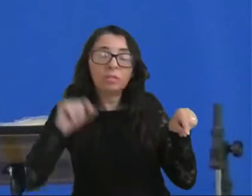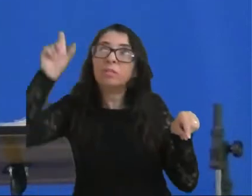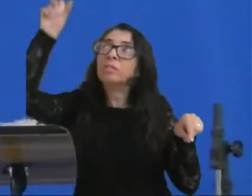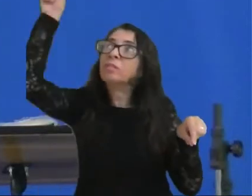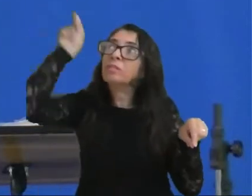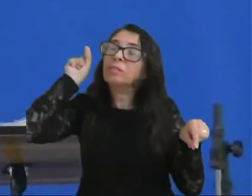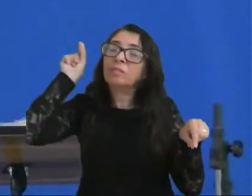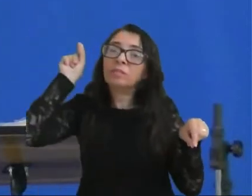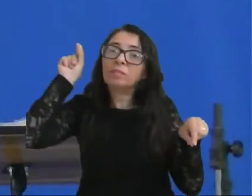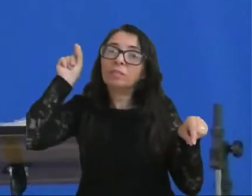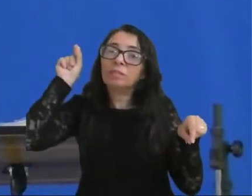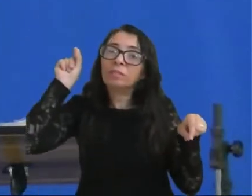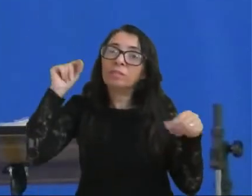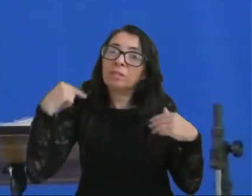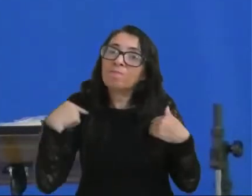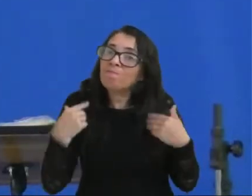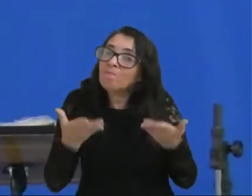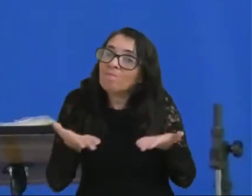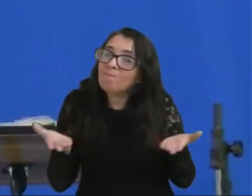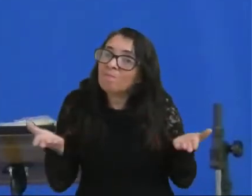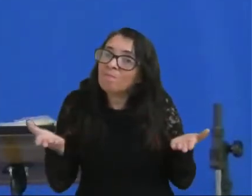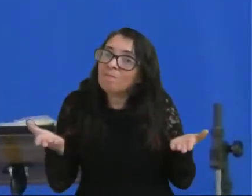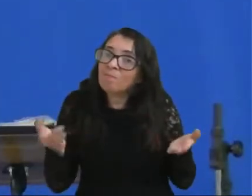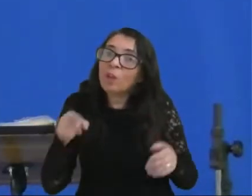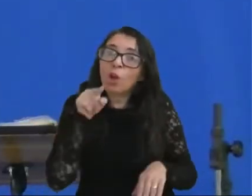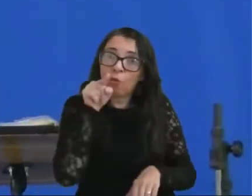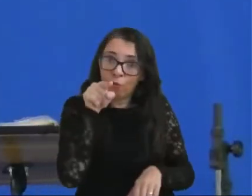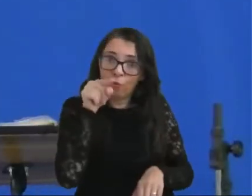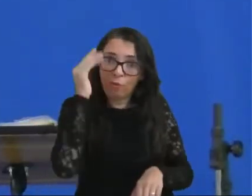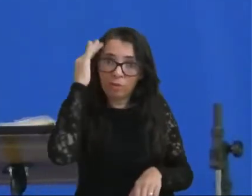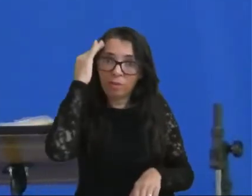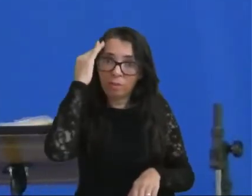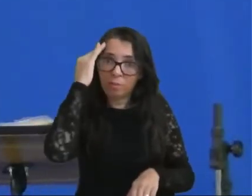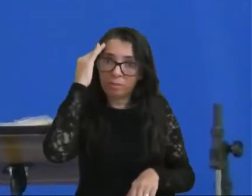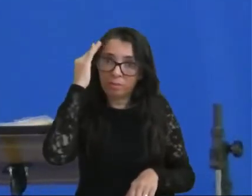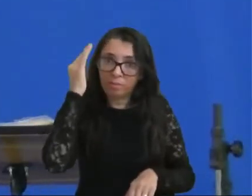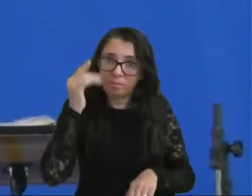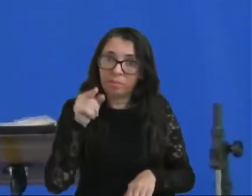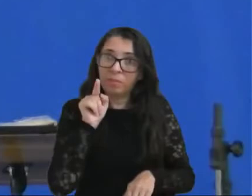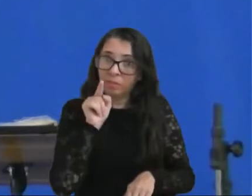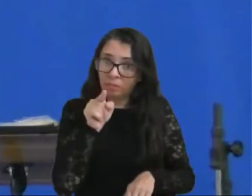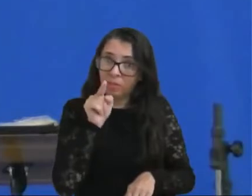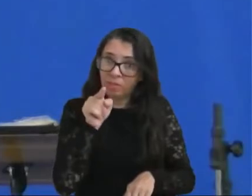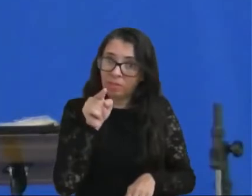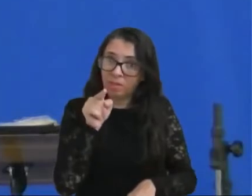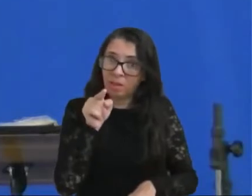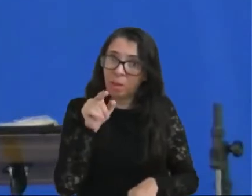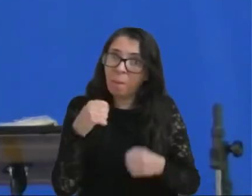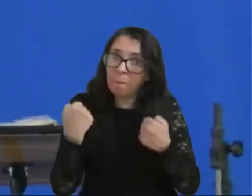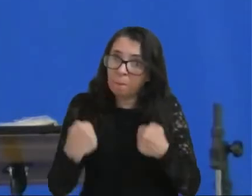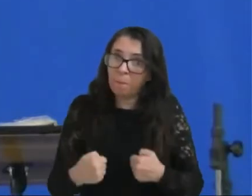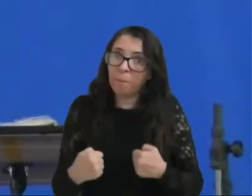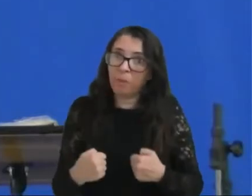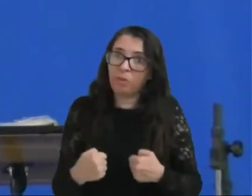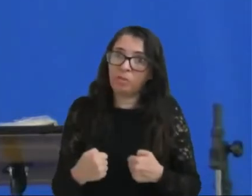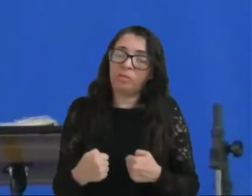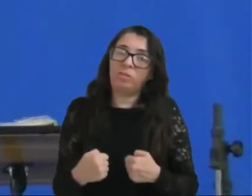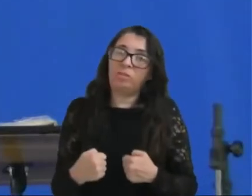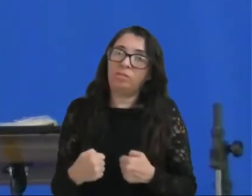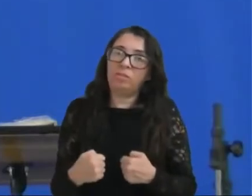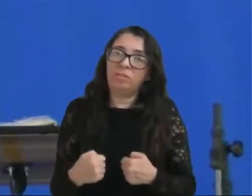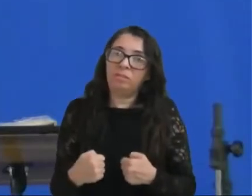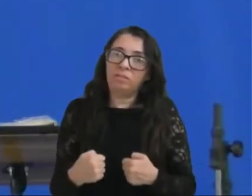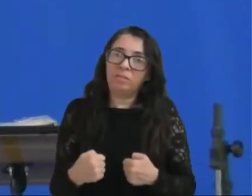Será que Ele tem elogio para fazer a esta igreja? Será que Jesus, como elogiou a igreja